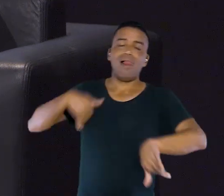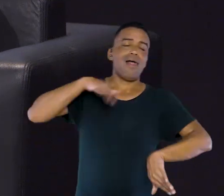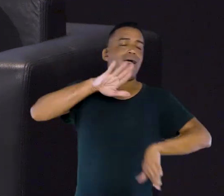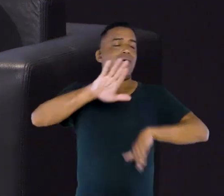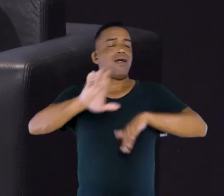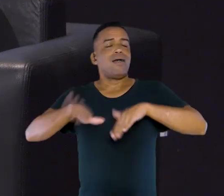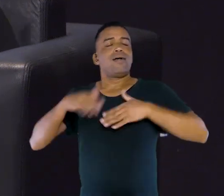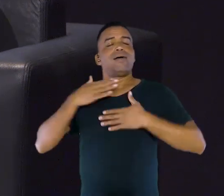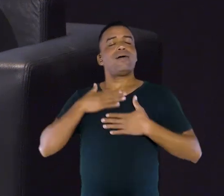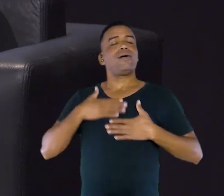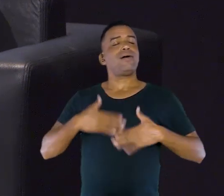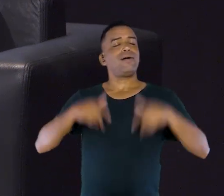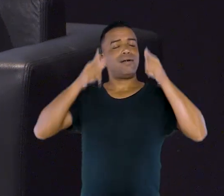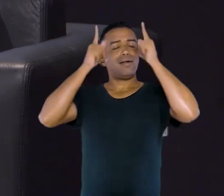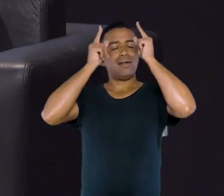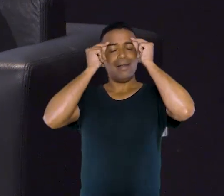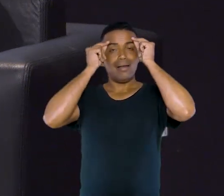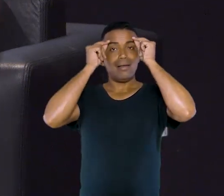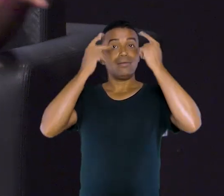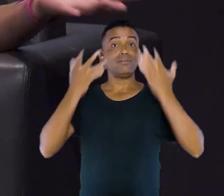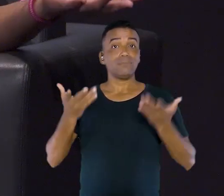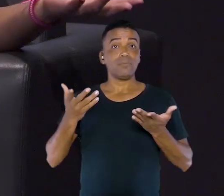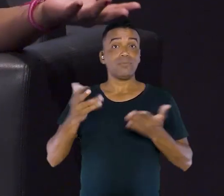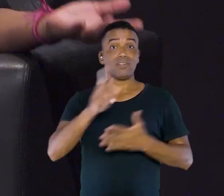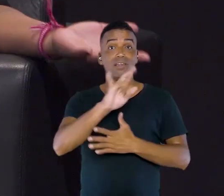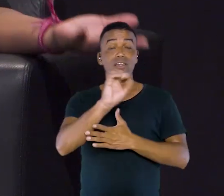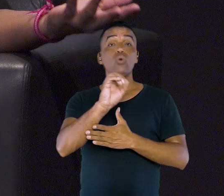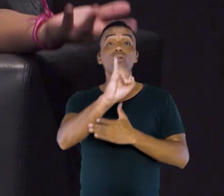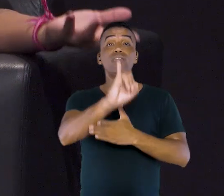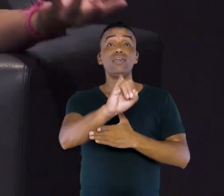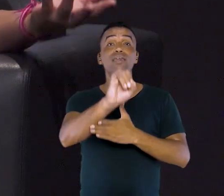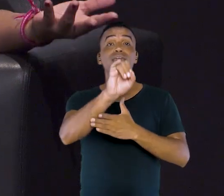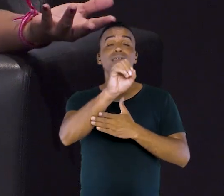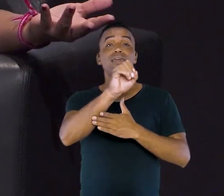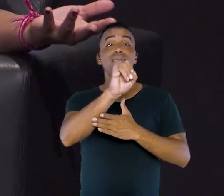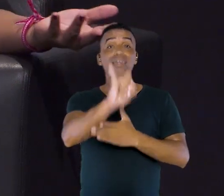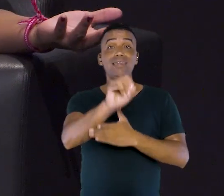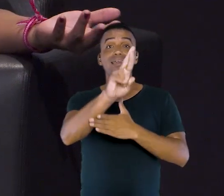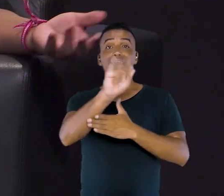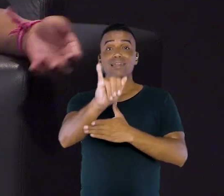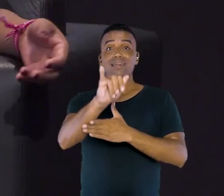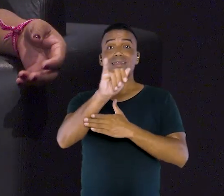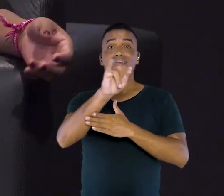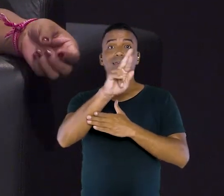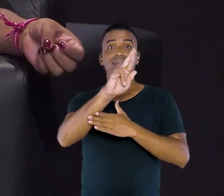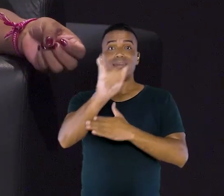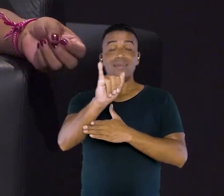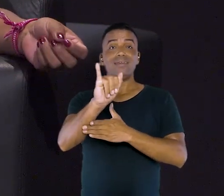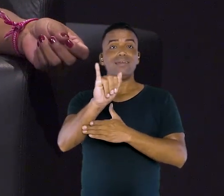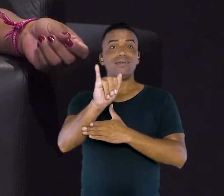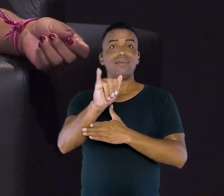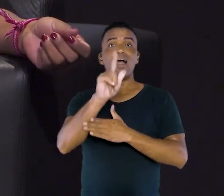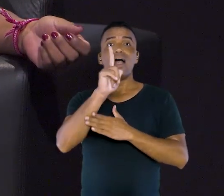esfriar o nosso corpo. De fato, o rio Iriri estava morno.